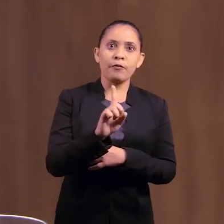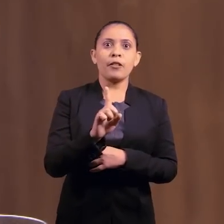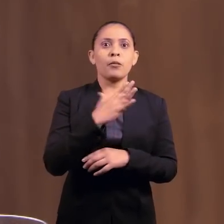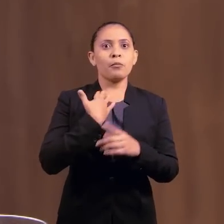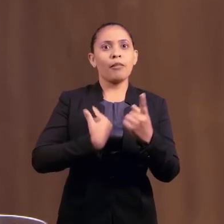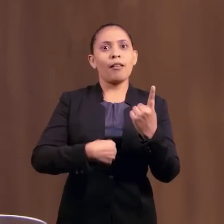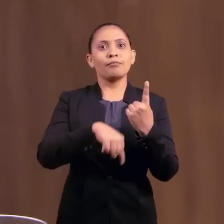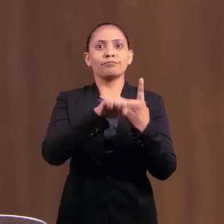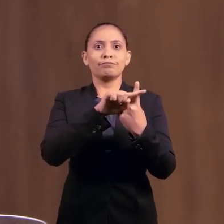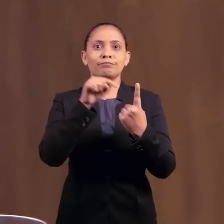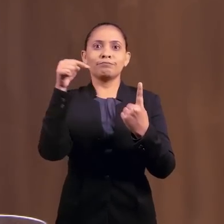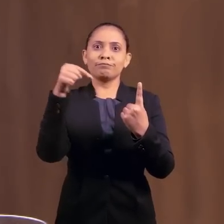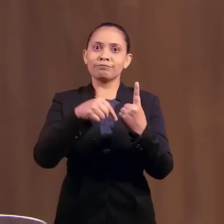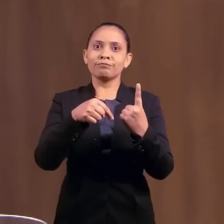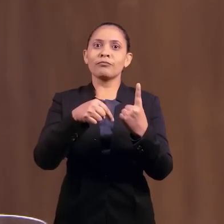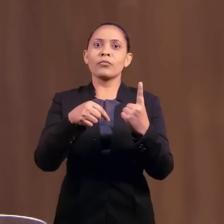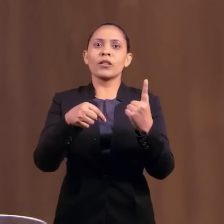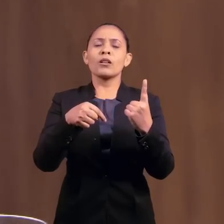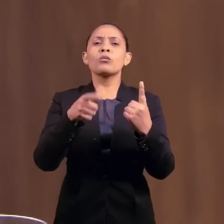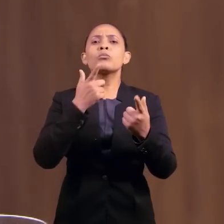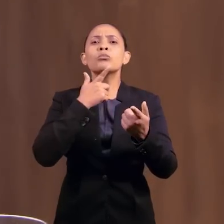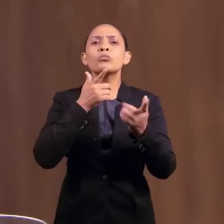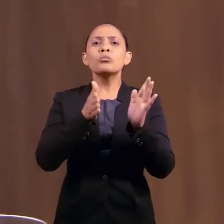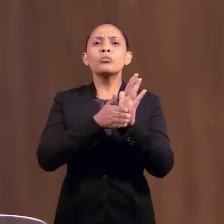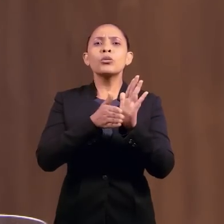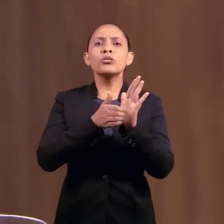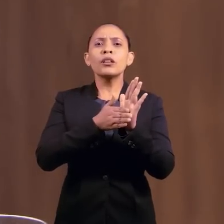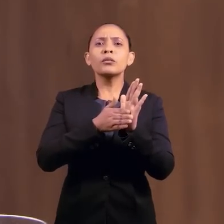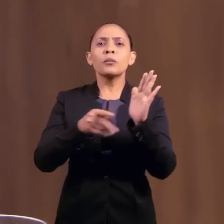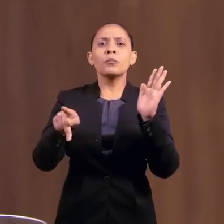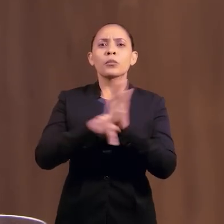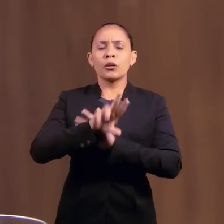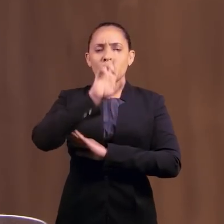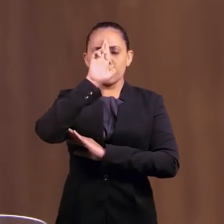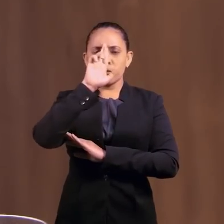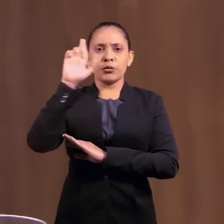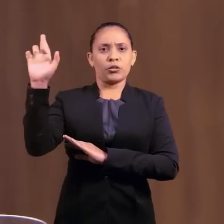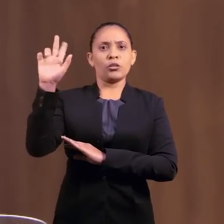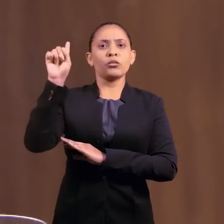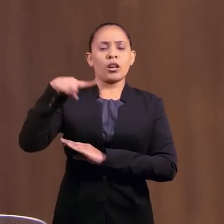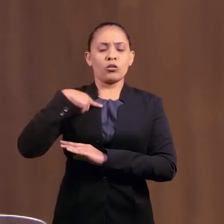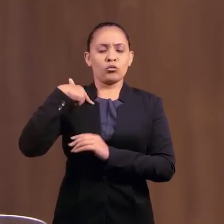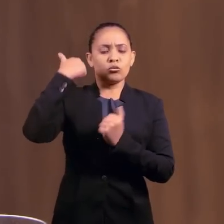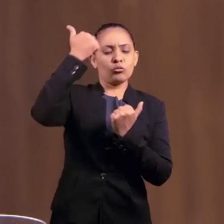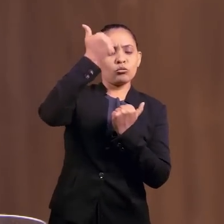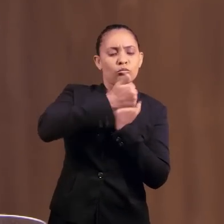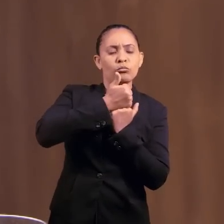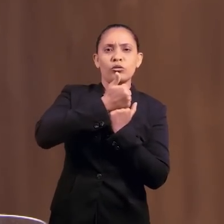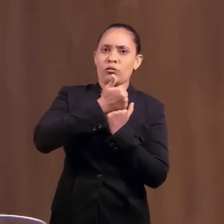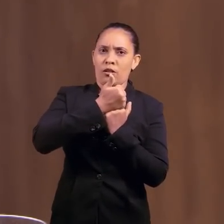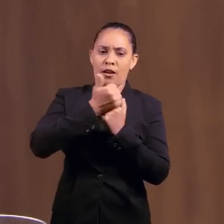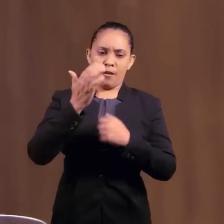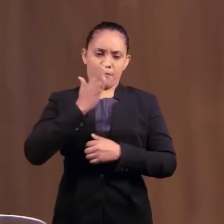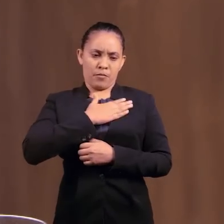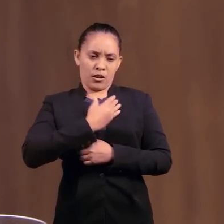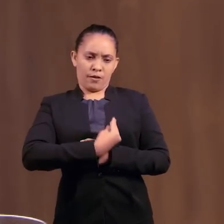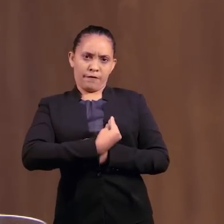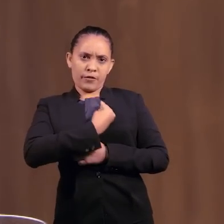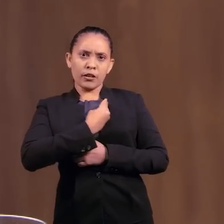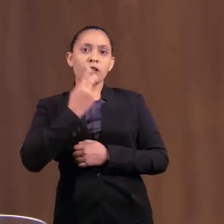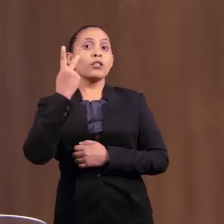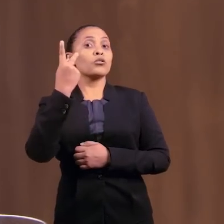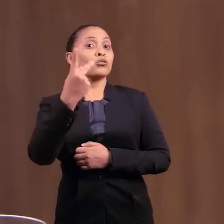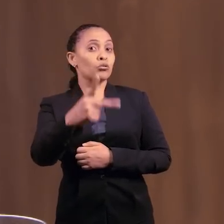cumprir a vontade de Deus, que era substituir a minha vida e a sua na cruz do